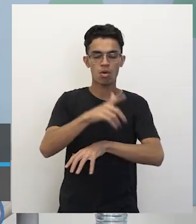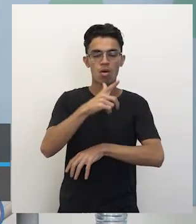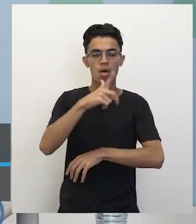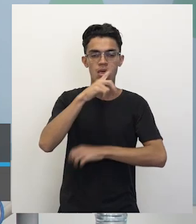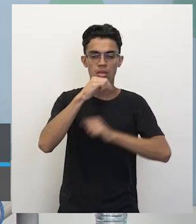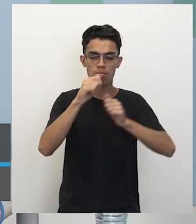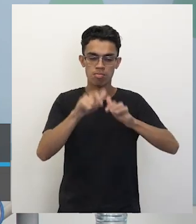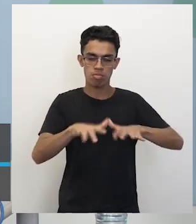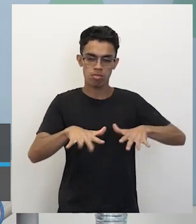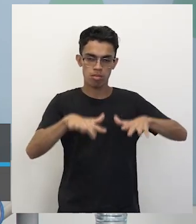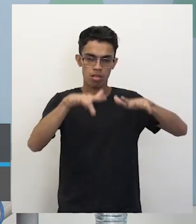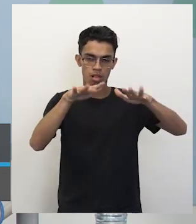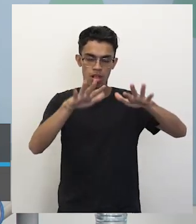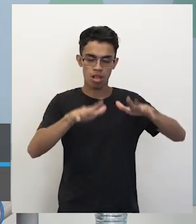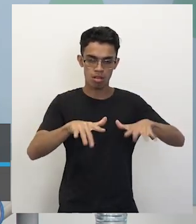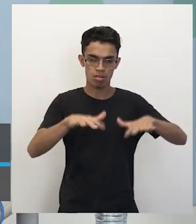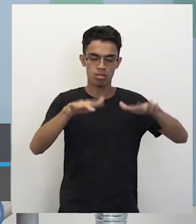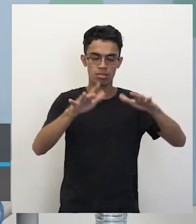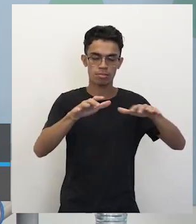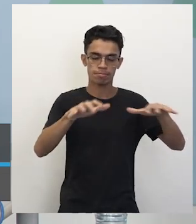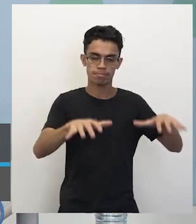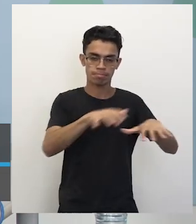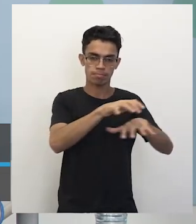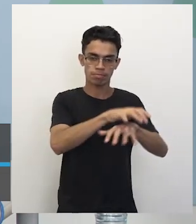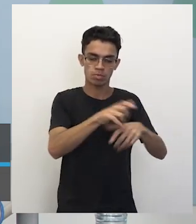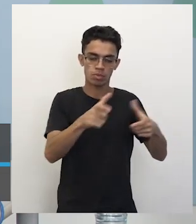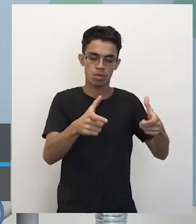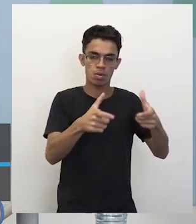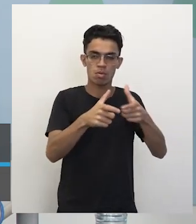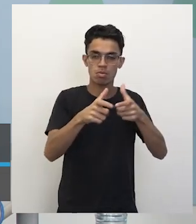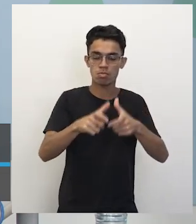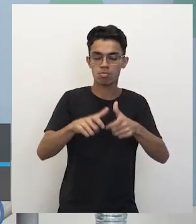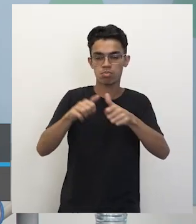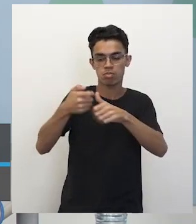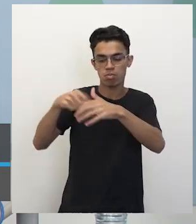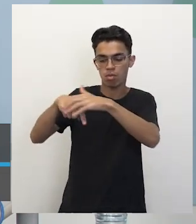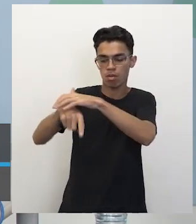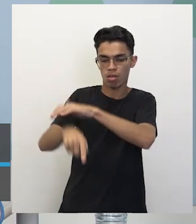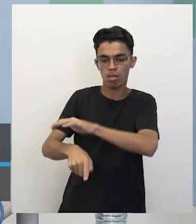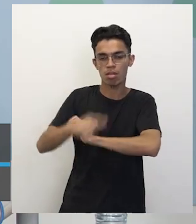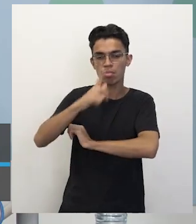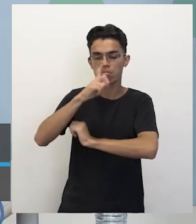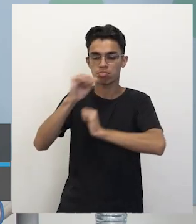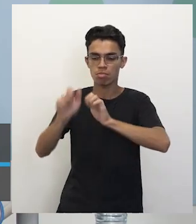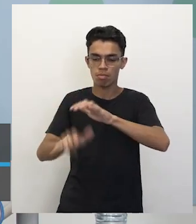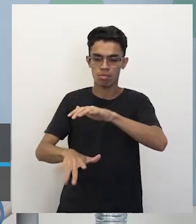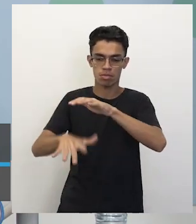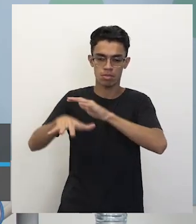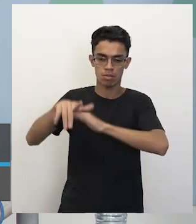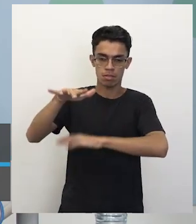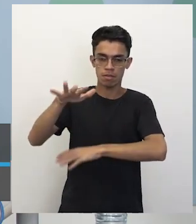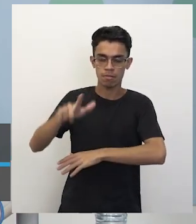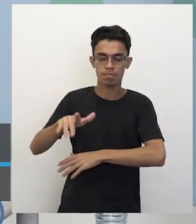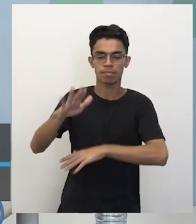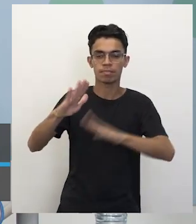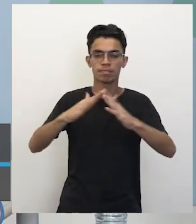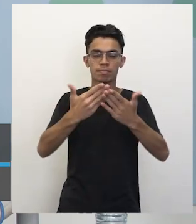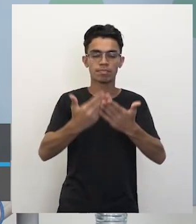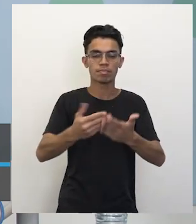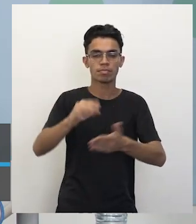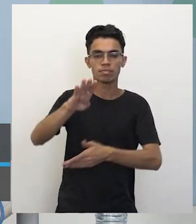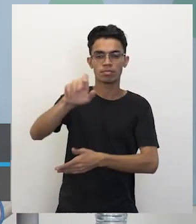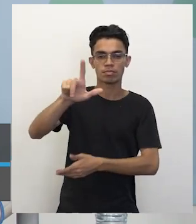menor bioma do mundo e maior em planícies inundáveis. O pessoal lá da Pei Belinha. Olha, A